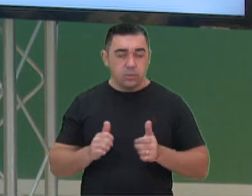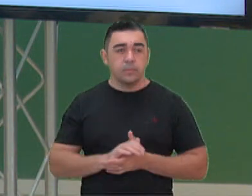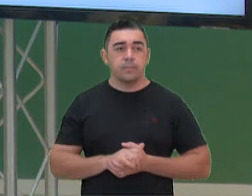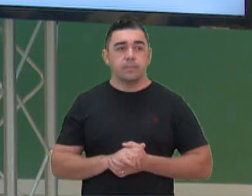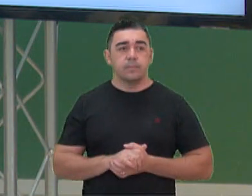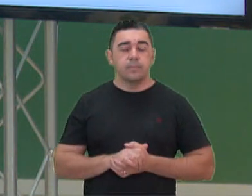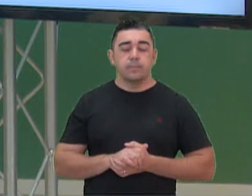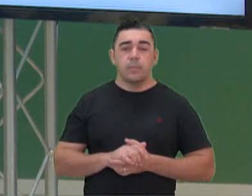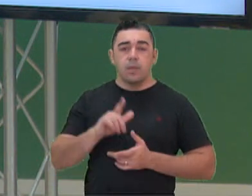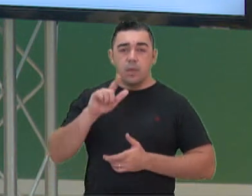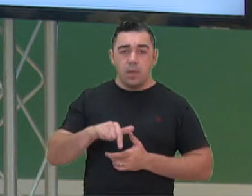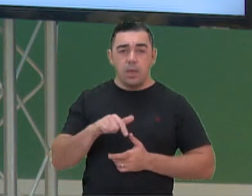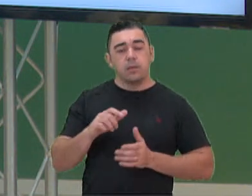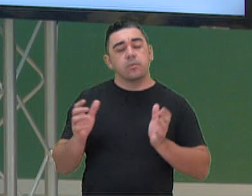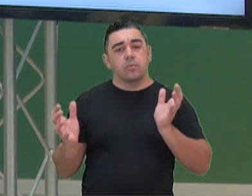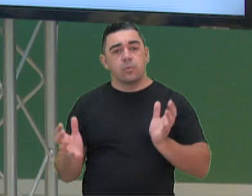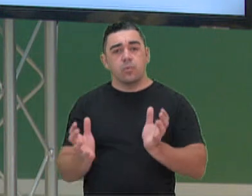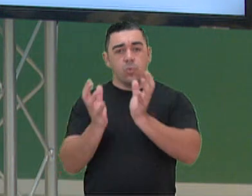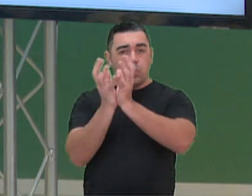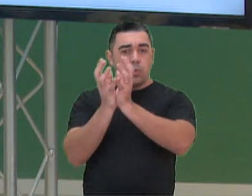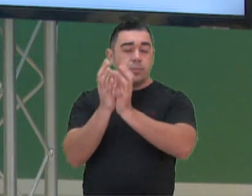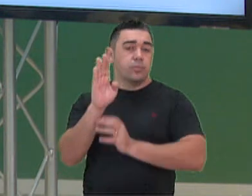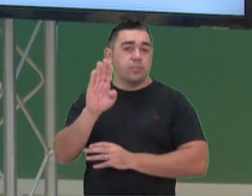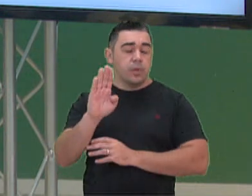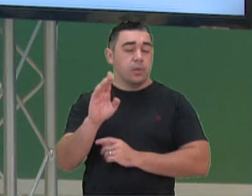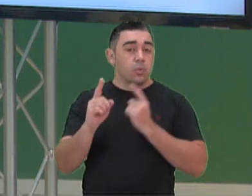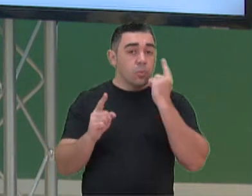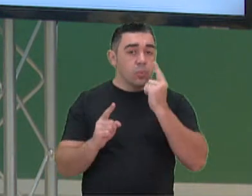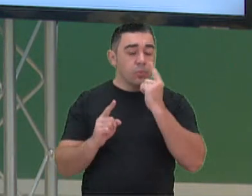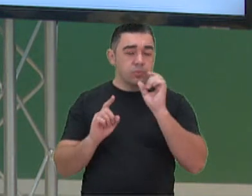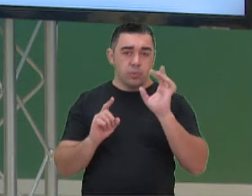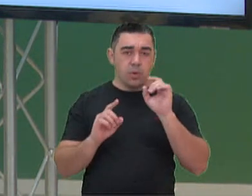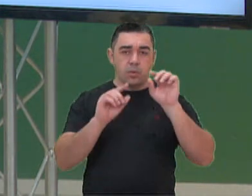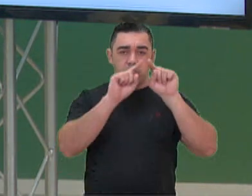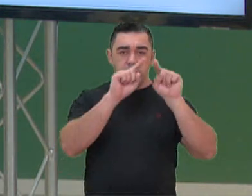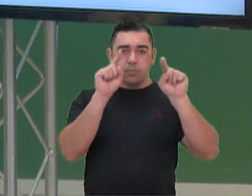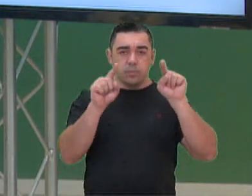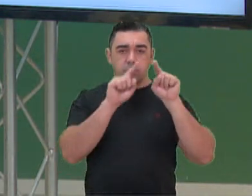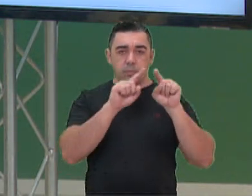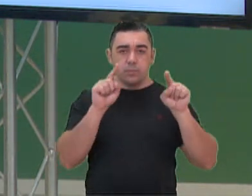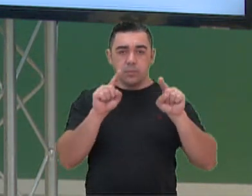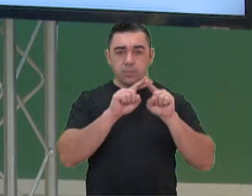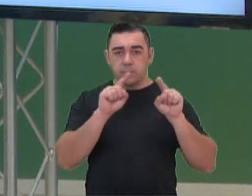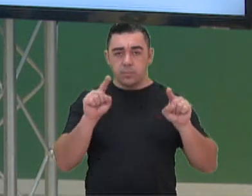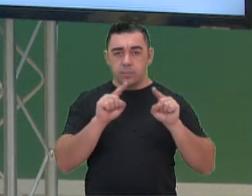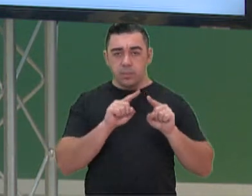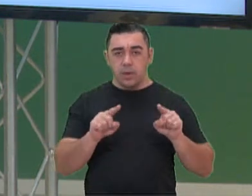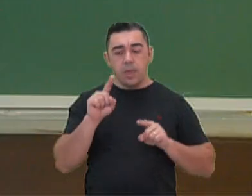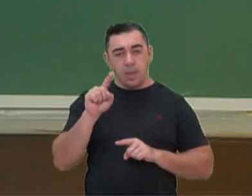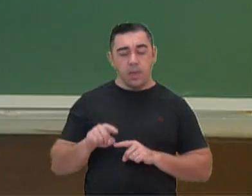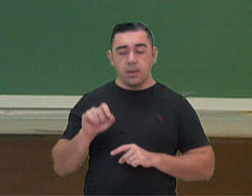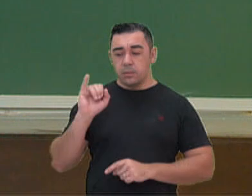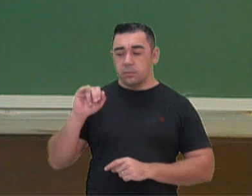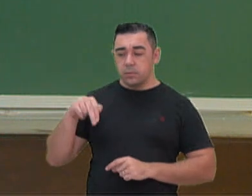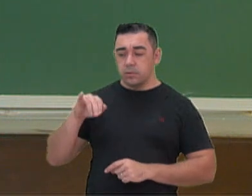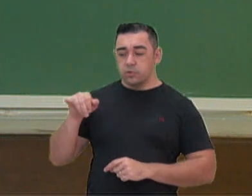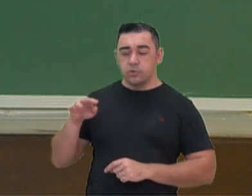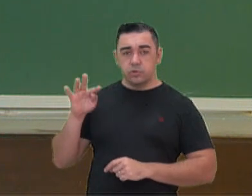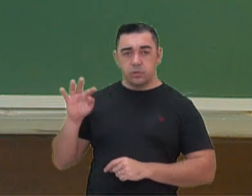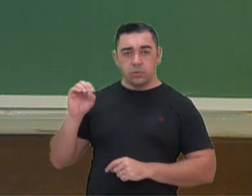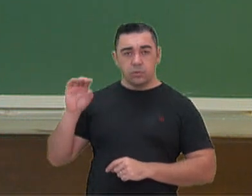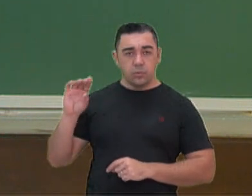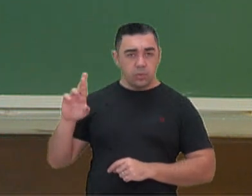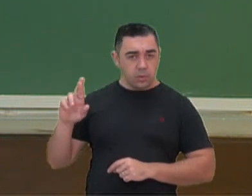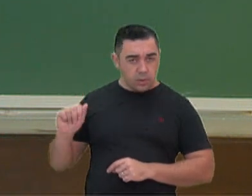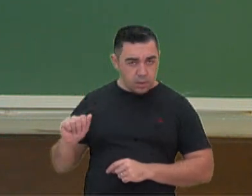está correspondendo com um único exclusivo, que é a característica de função injetora. Então, se é função injetora